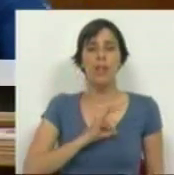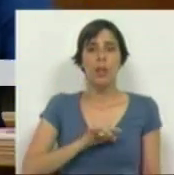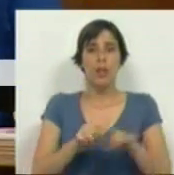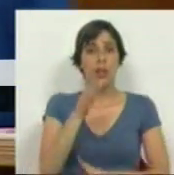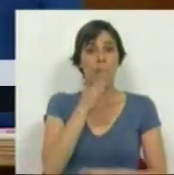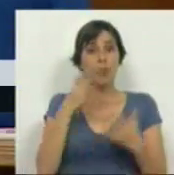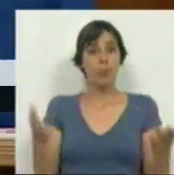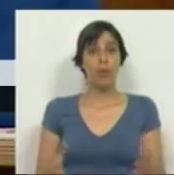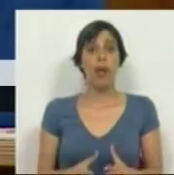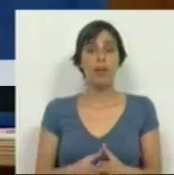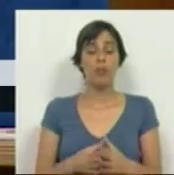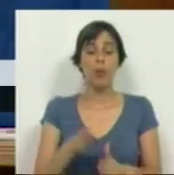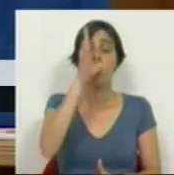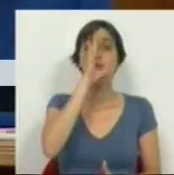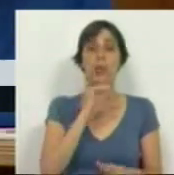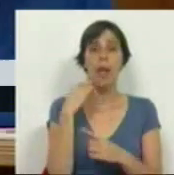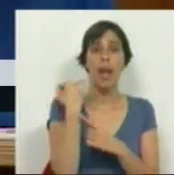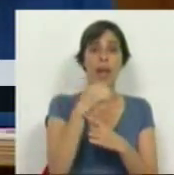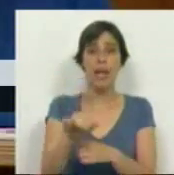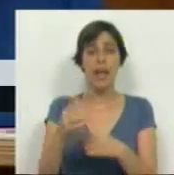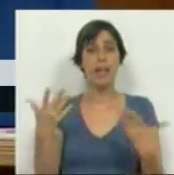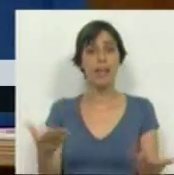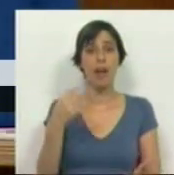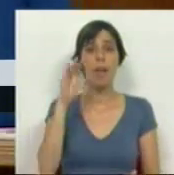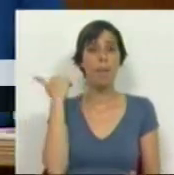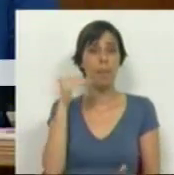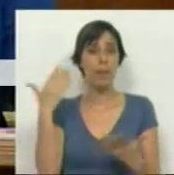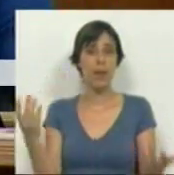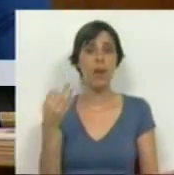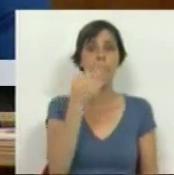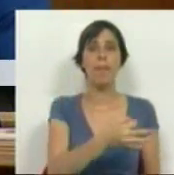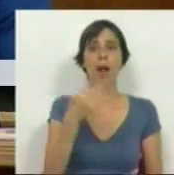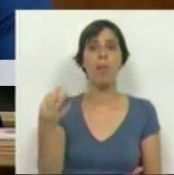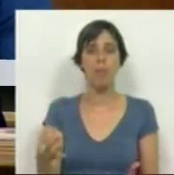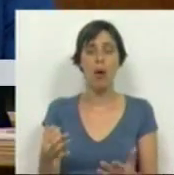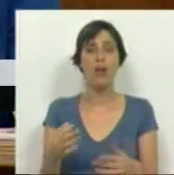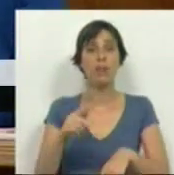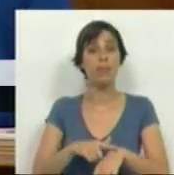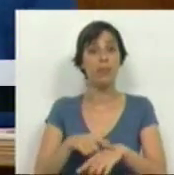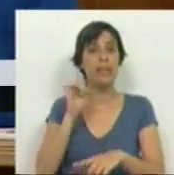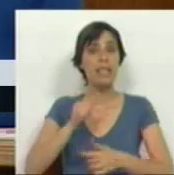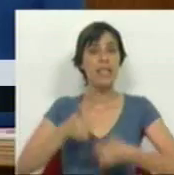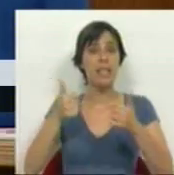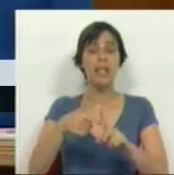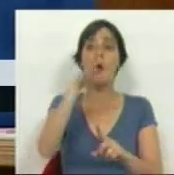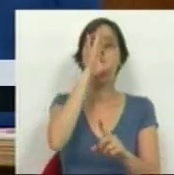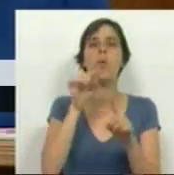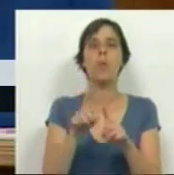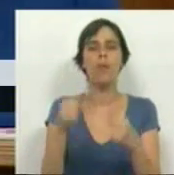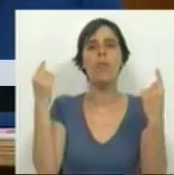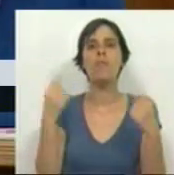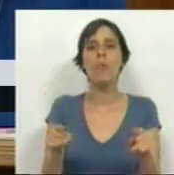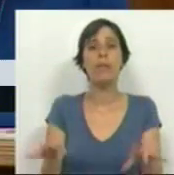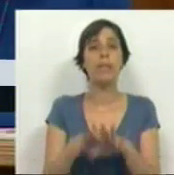senhores deputados, o estado de negação a que chegaram Pedro Passos Coelho e Paulo Portas na hora terminal do governo só